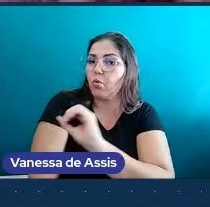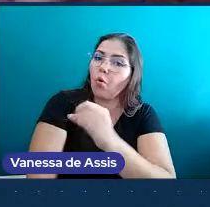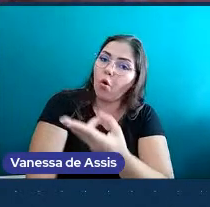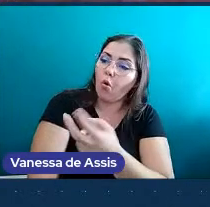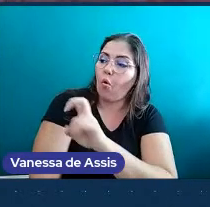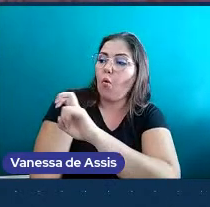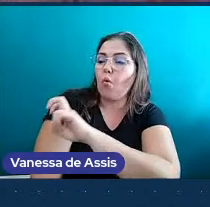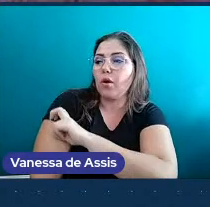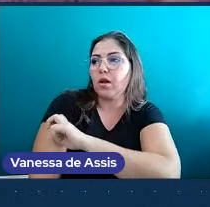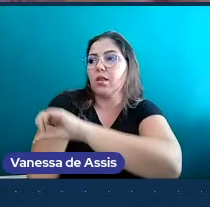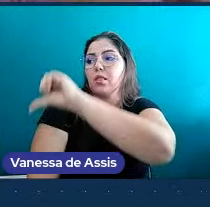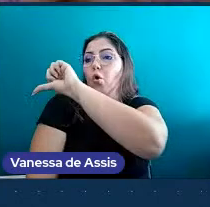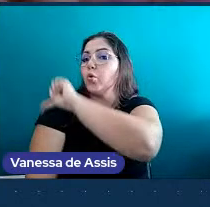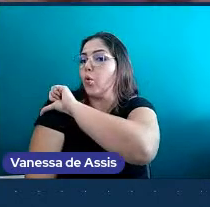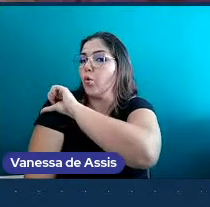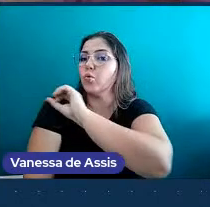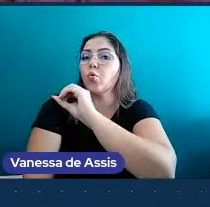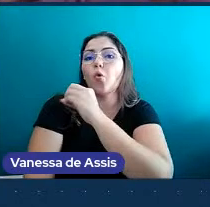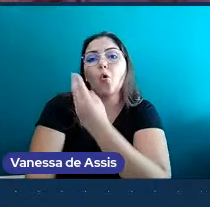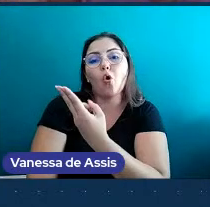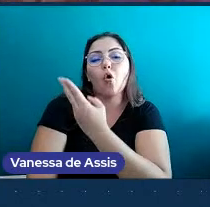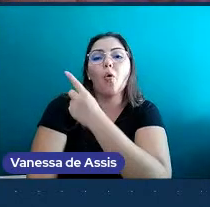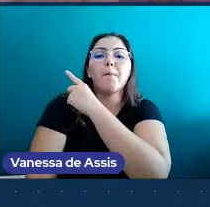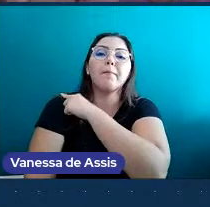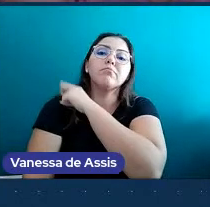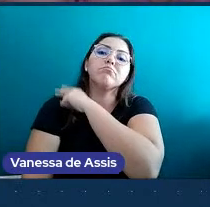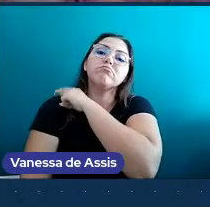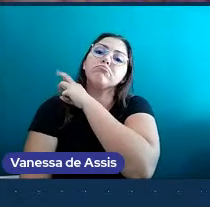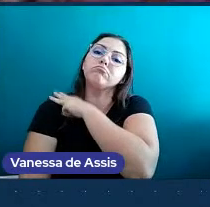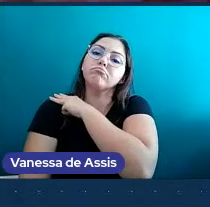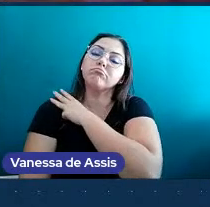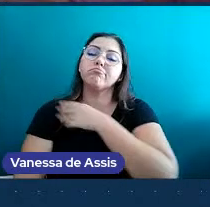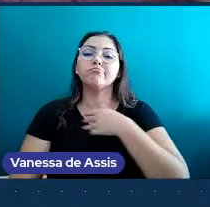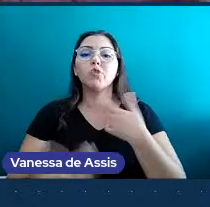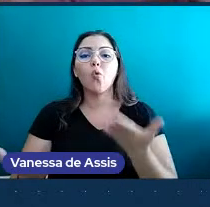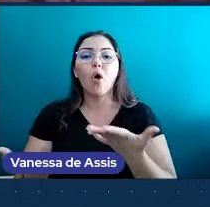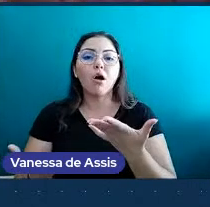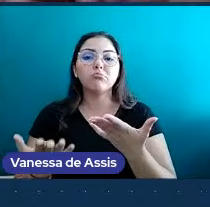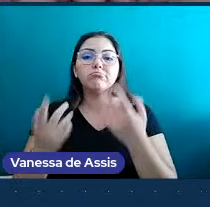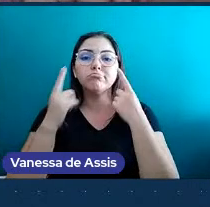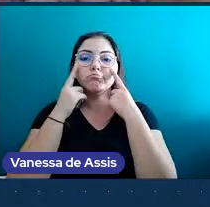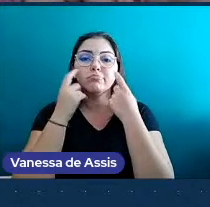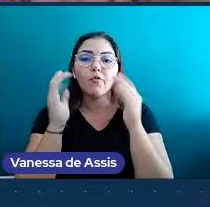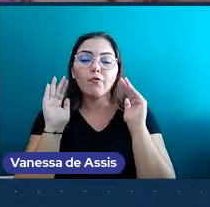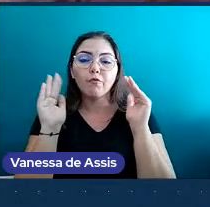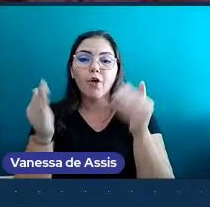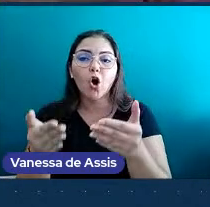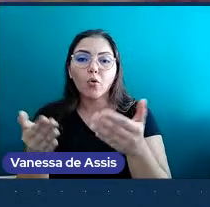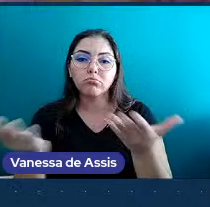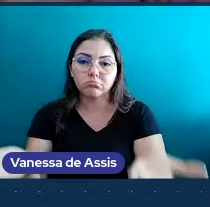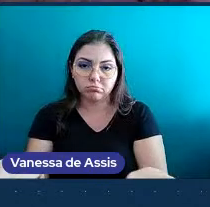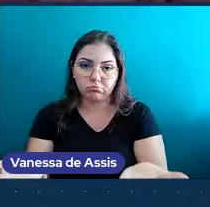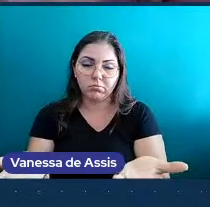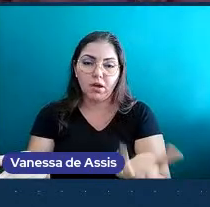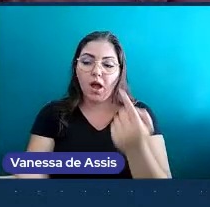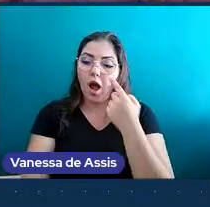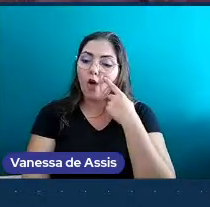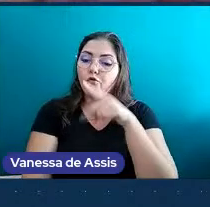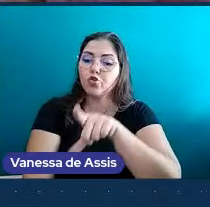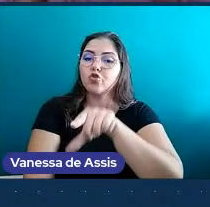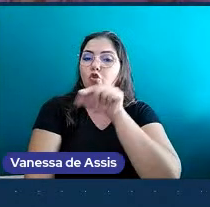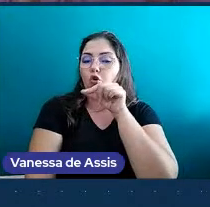a violência em todos esses níveis, vai ficar complicado para mim. Então, ou pode ficar complicado para mim. Então, precisa que eu dê